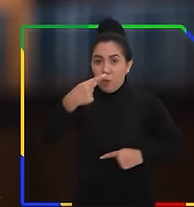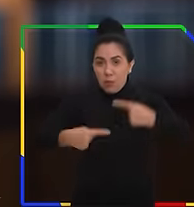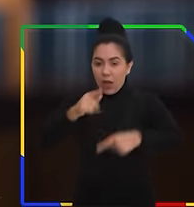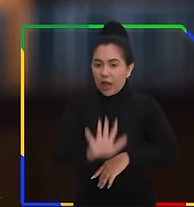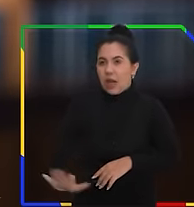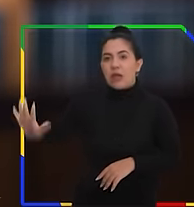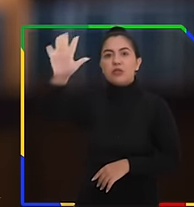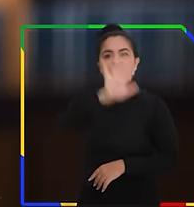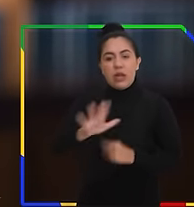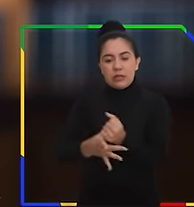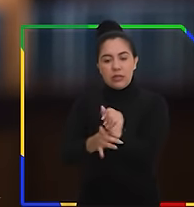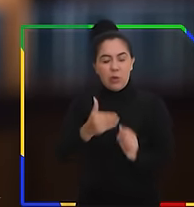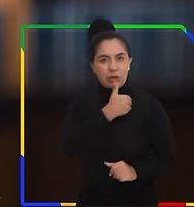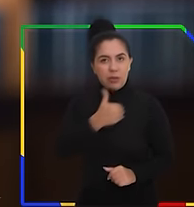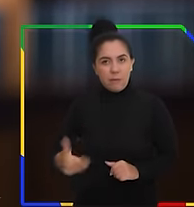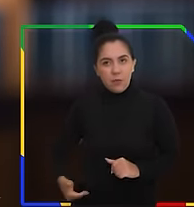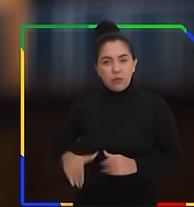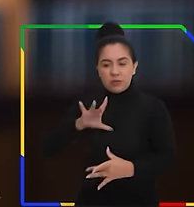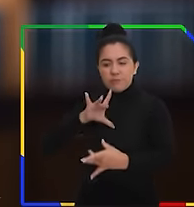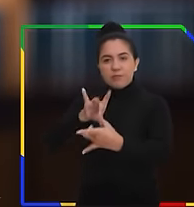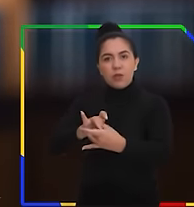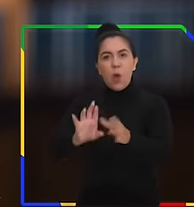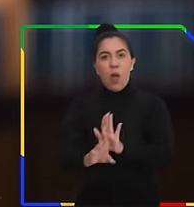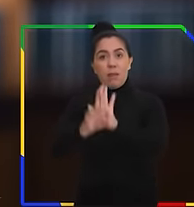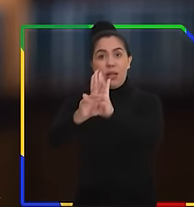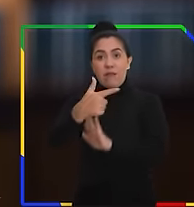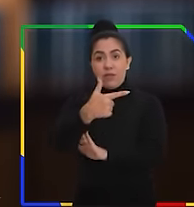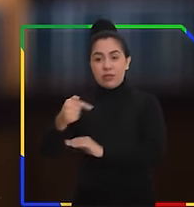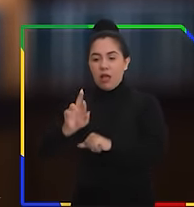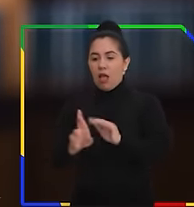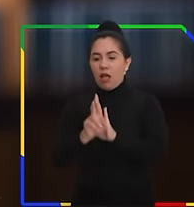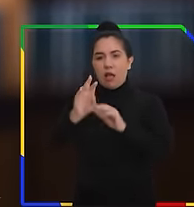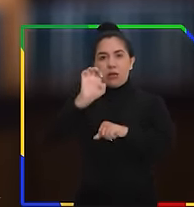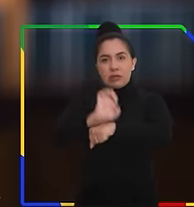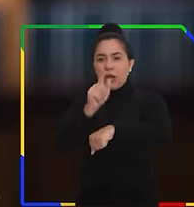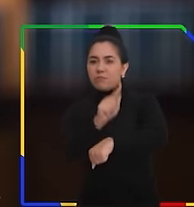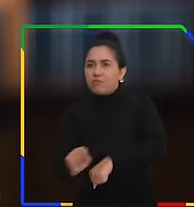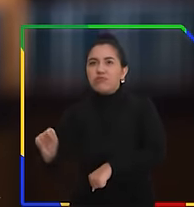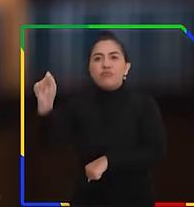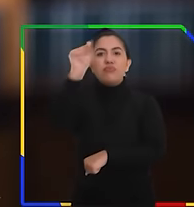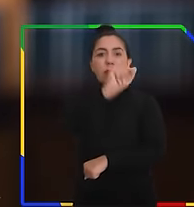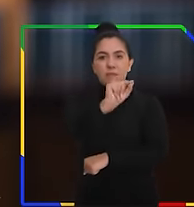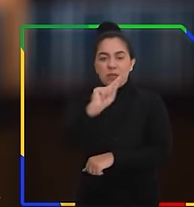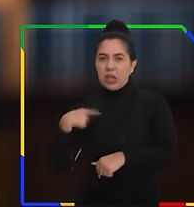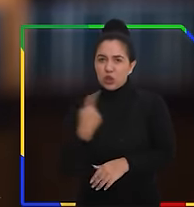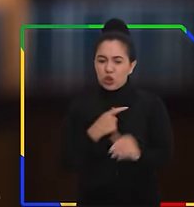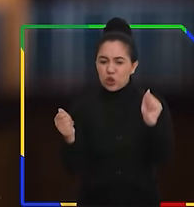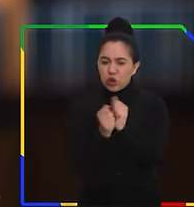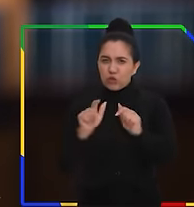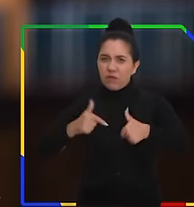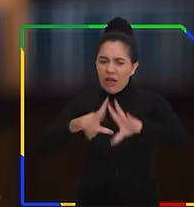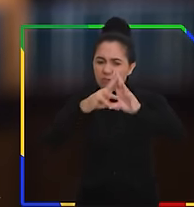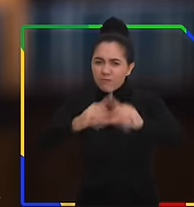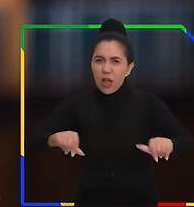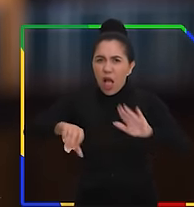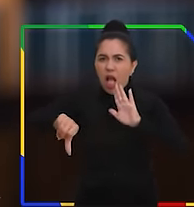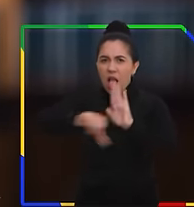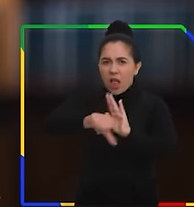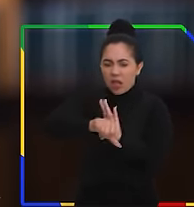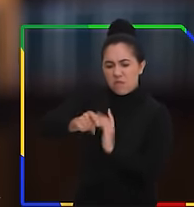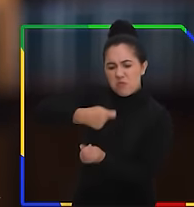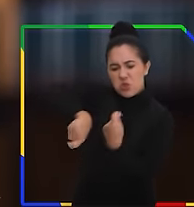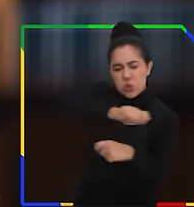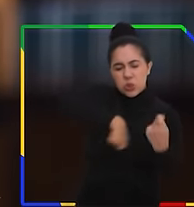em diálogo com os 27 governadores. Juntos, vamos derrotar o crime organizado. Minhas amigas e meus